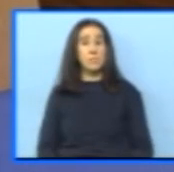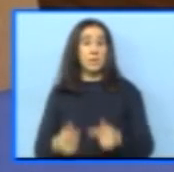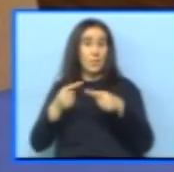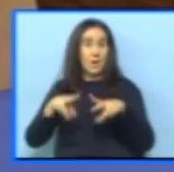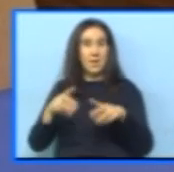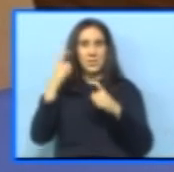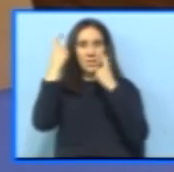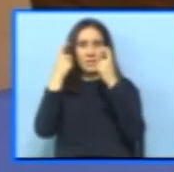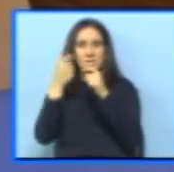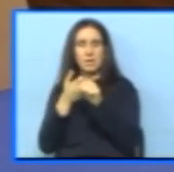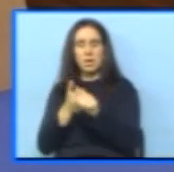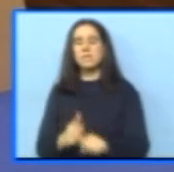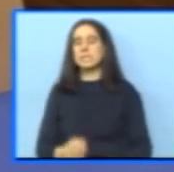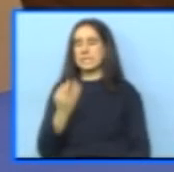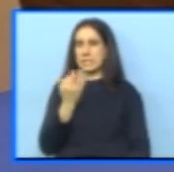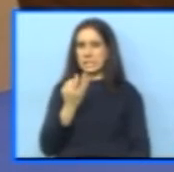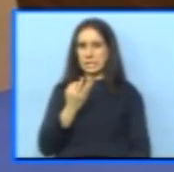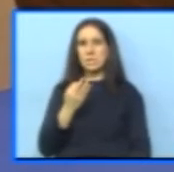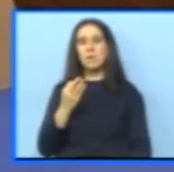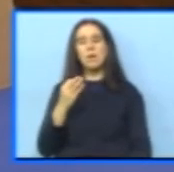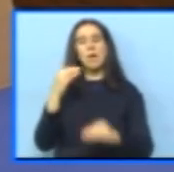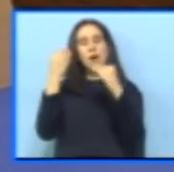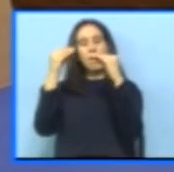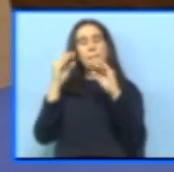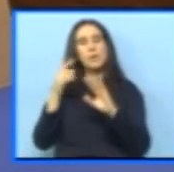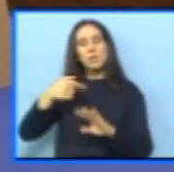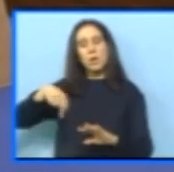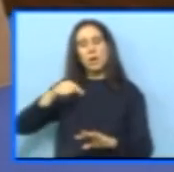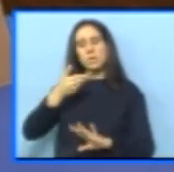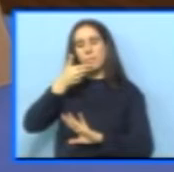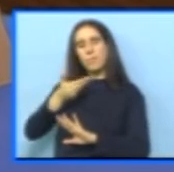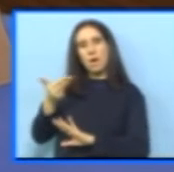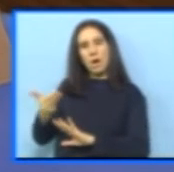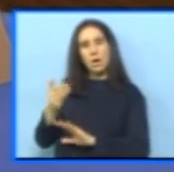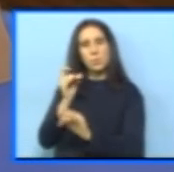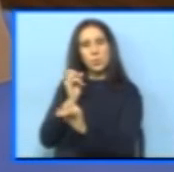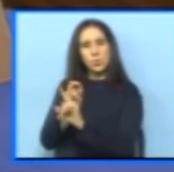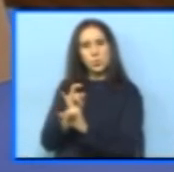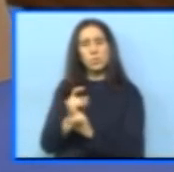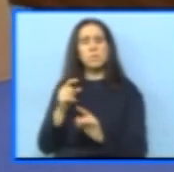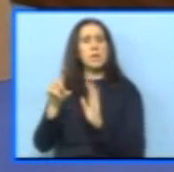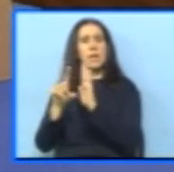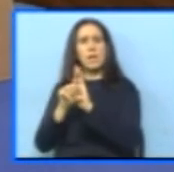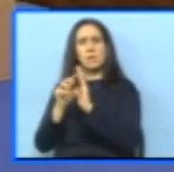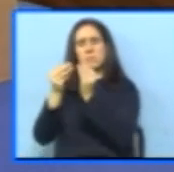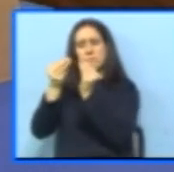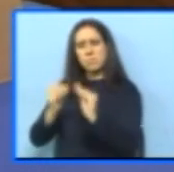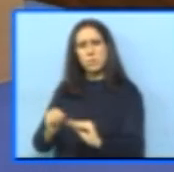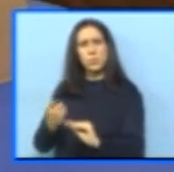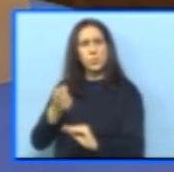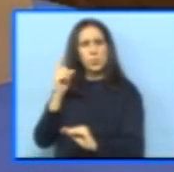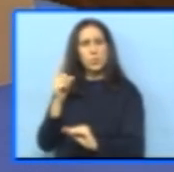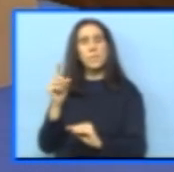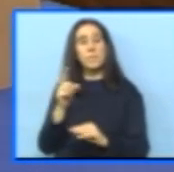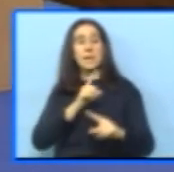reflexões. etc., fazer esse instrumento. Mas nós temos uma outra sabedoria, e essa sabedoria nem é a escrita da lei, nem é a sabedoria do